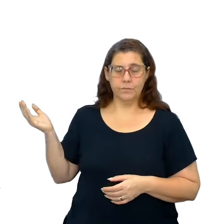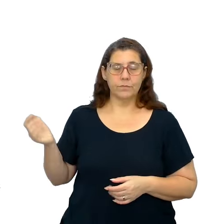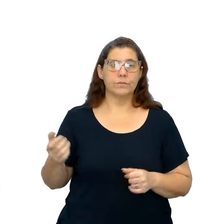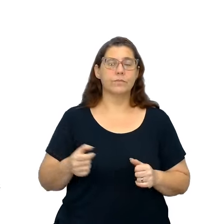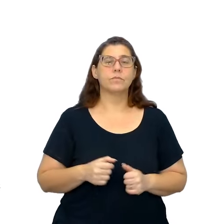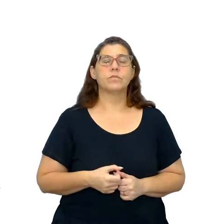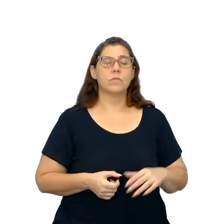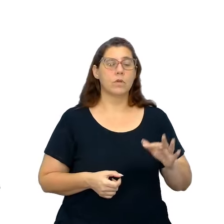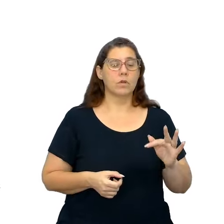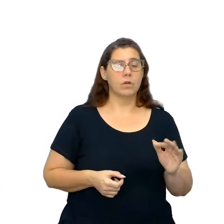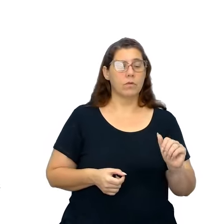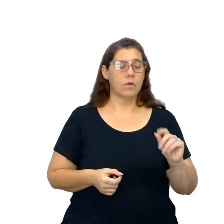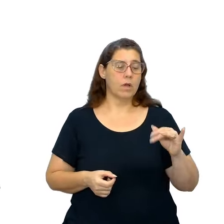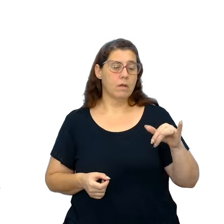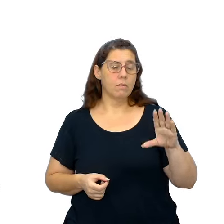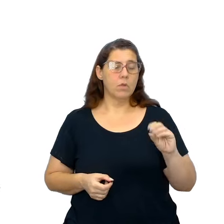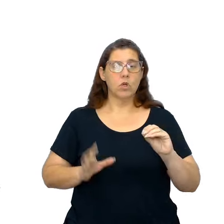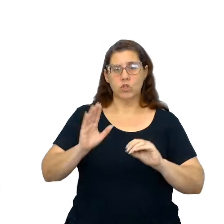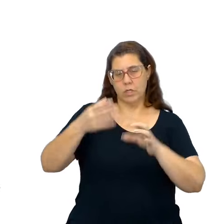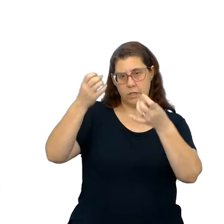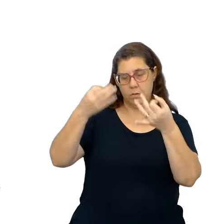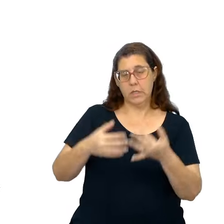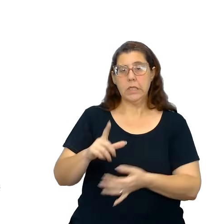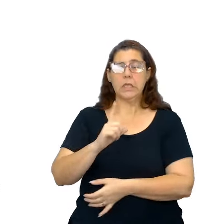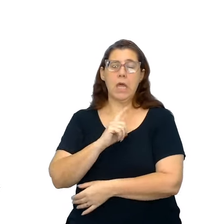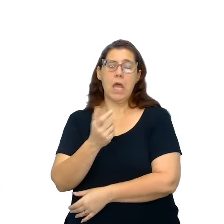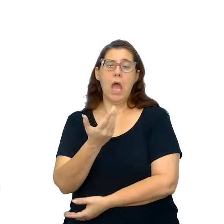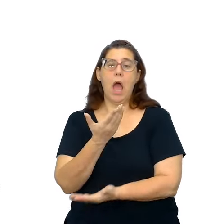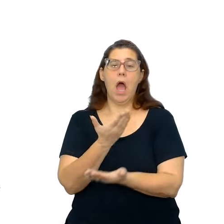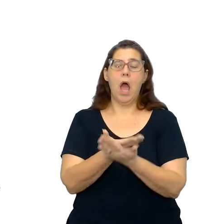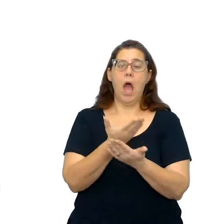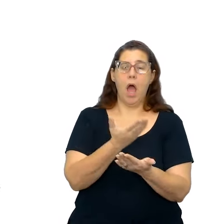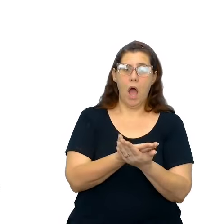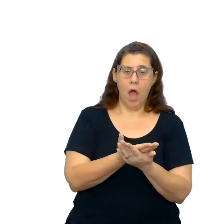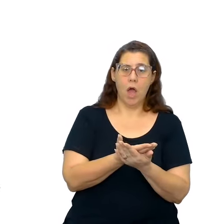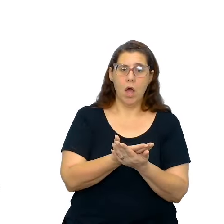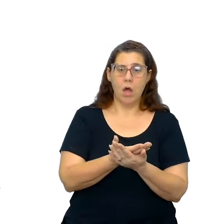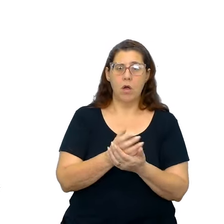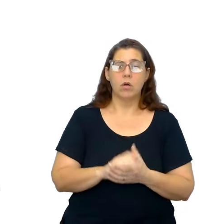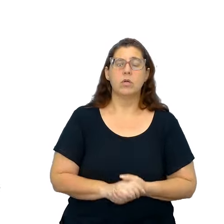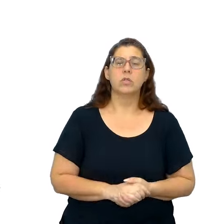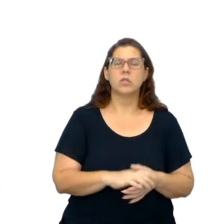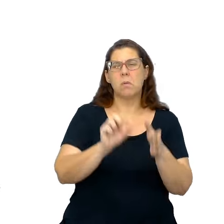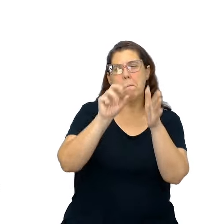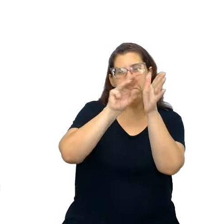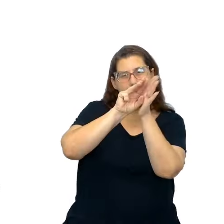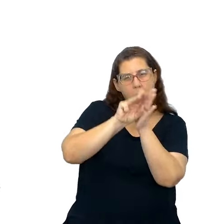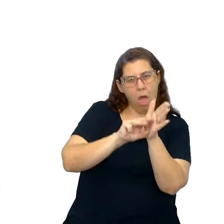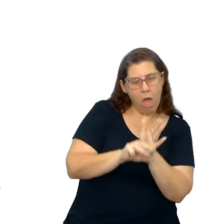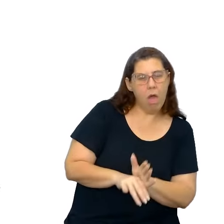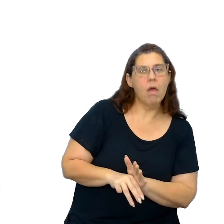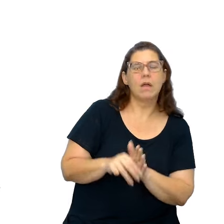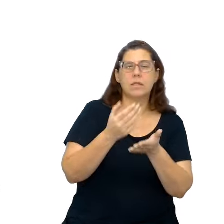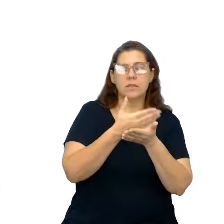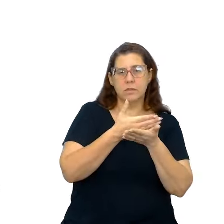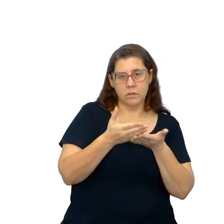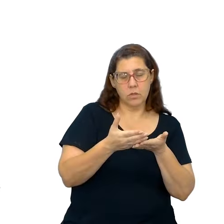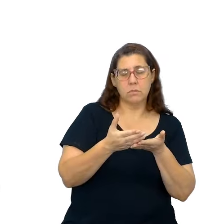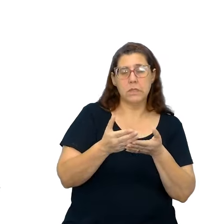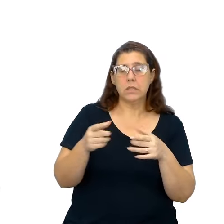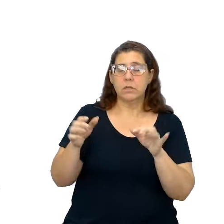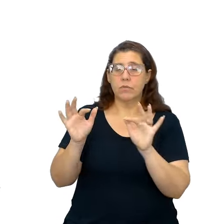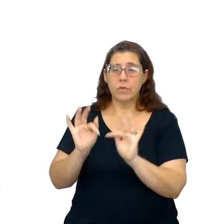Como o Fábio já falou, a gente tem aí as aulas duplas, né, o movimento metodológico, iniciando, desenvolvendo e